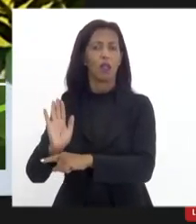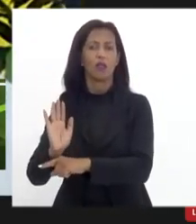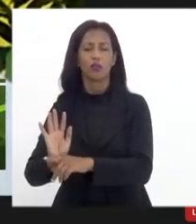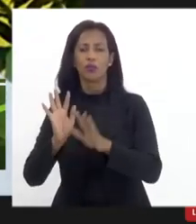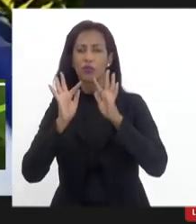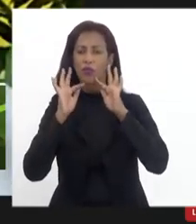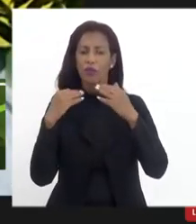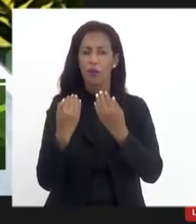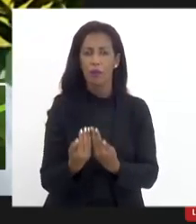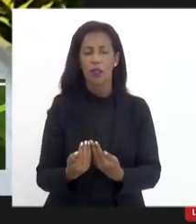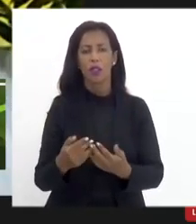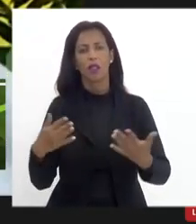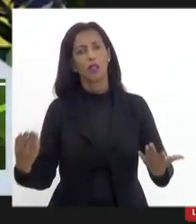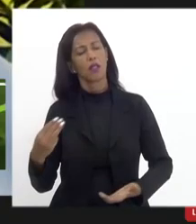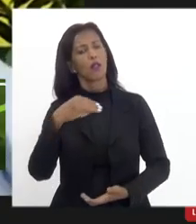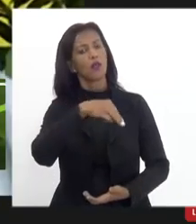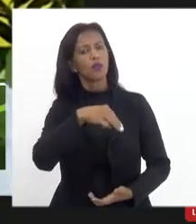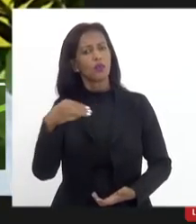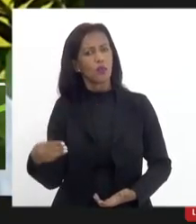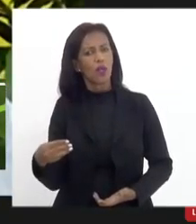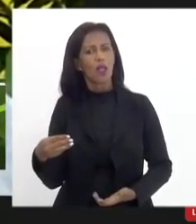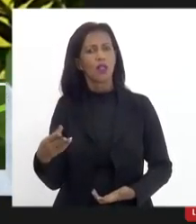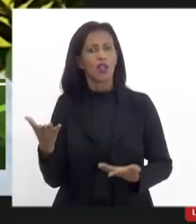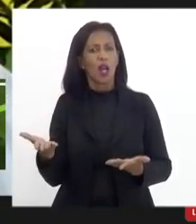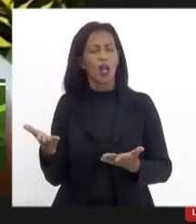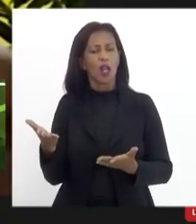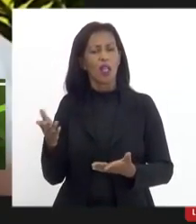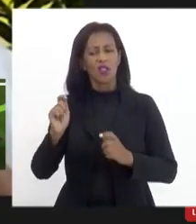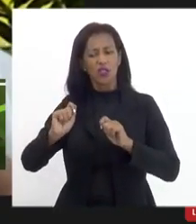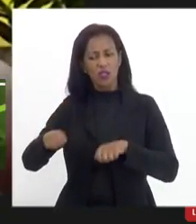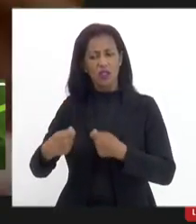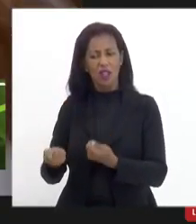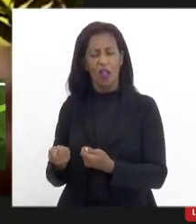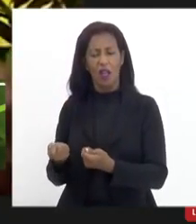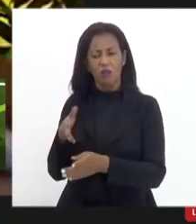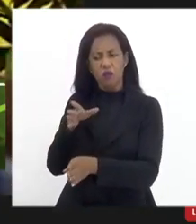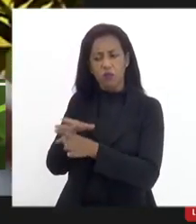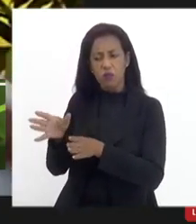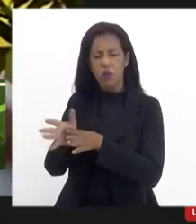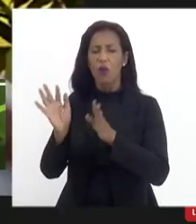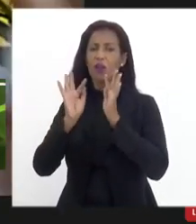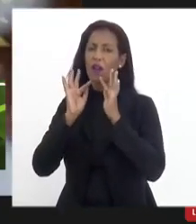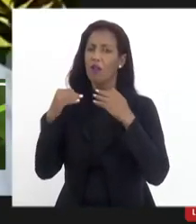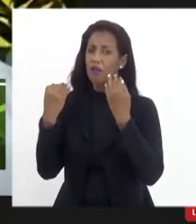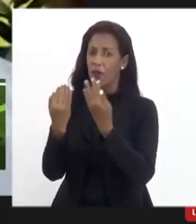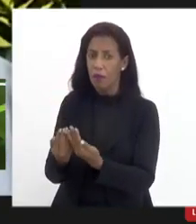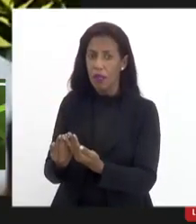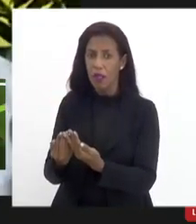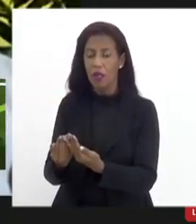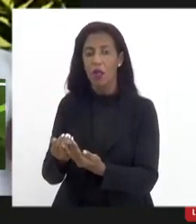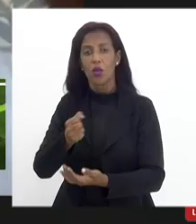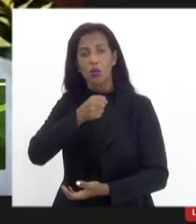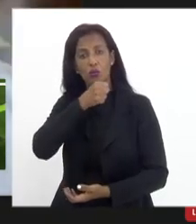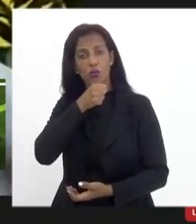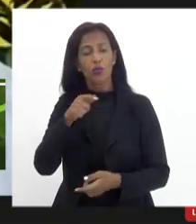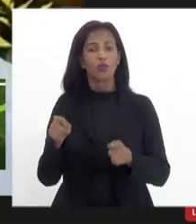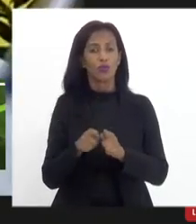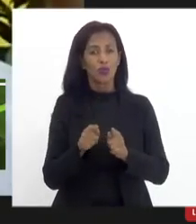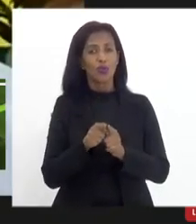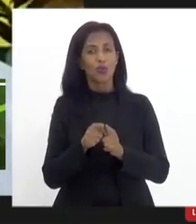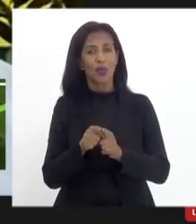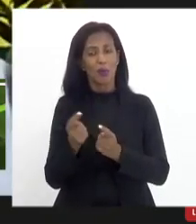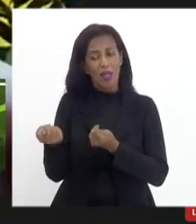Então, os mestres, além de estar cumprindo um papel de conselheiros e orientadores das famílias, eles também